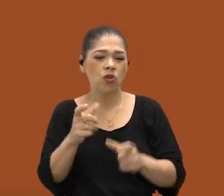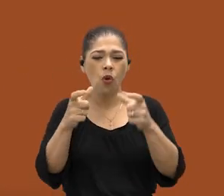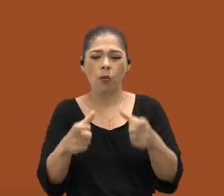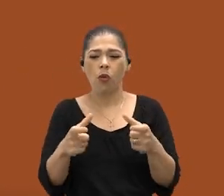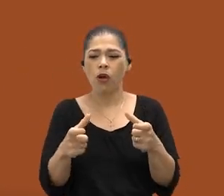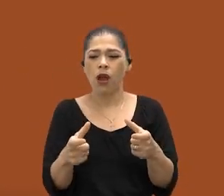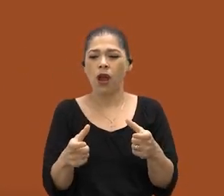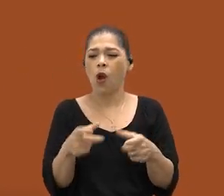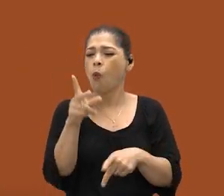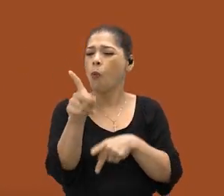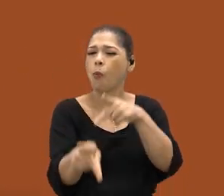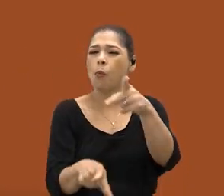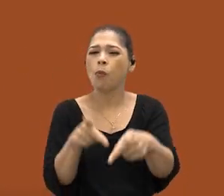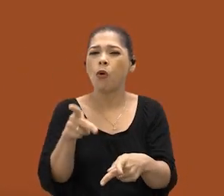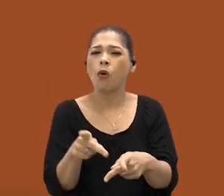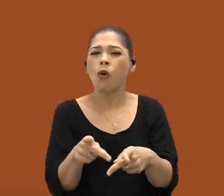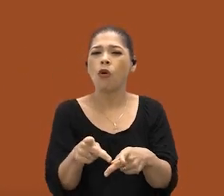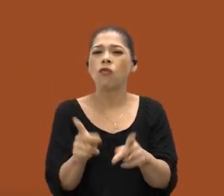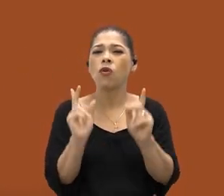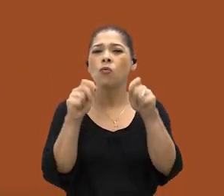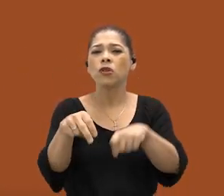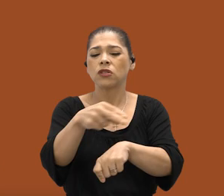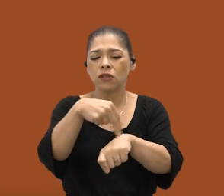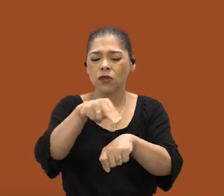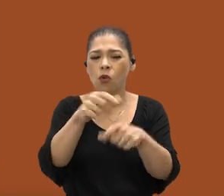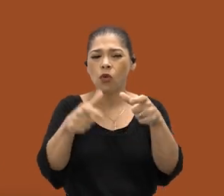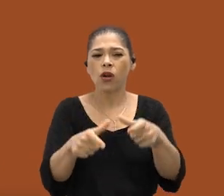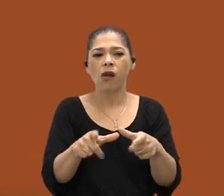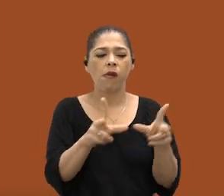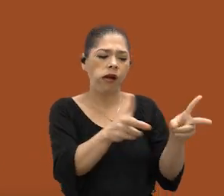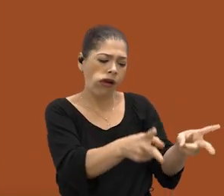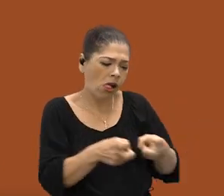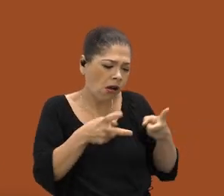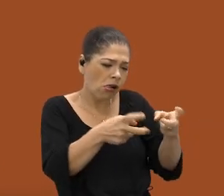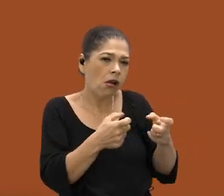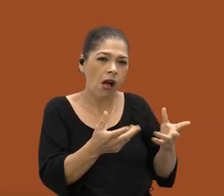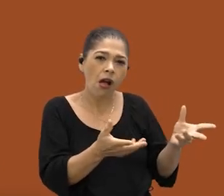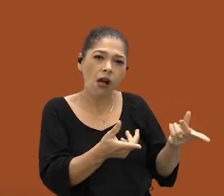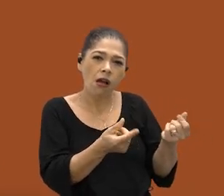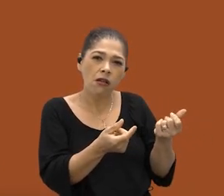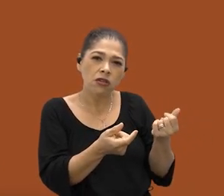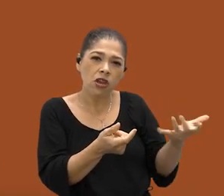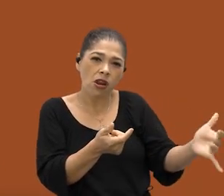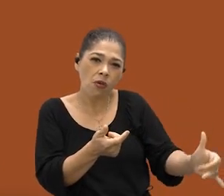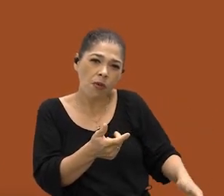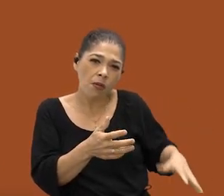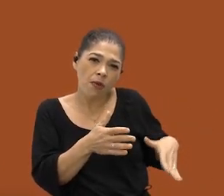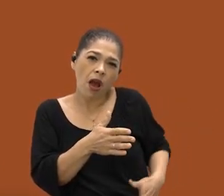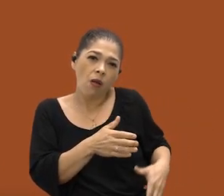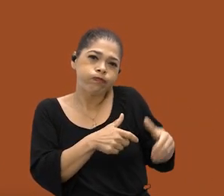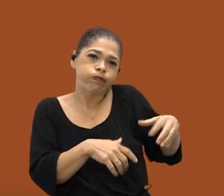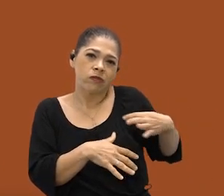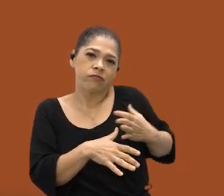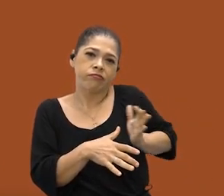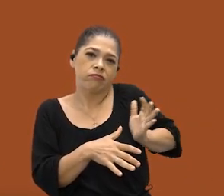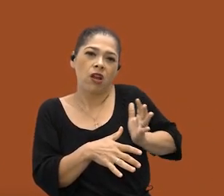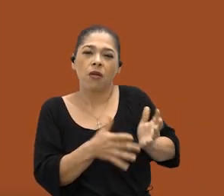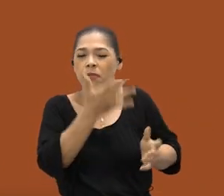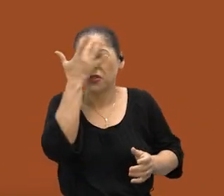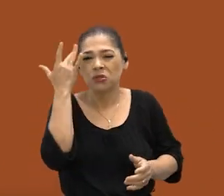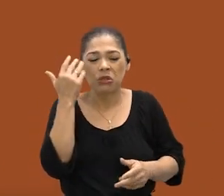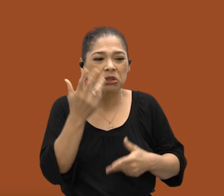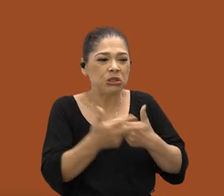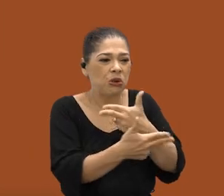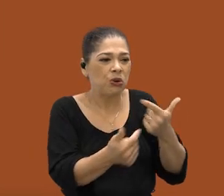como um local não como povo não como possível nação mas apenas um local de exploração trazem pessoas não tidas com pessoas